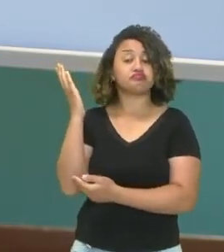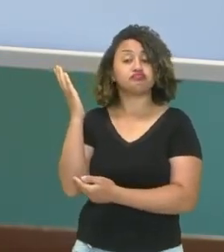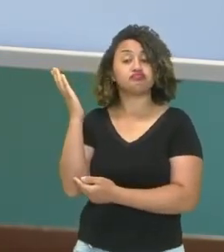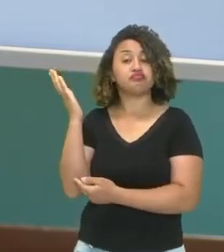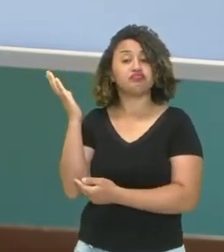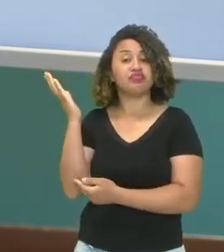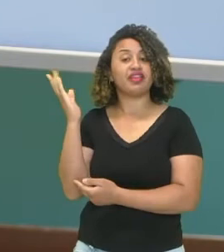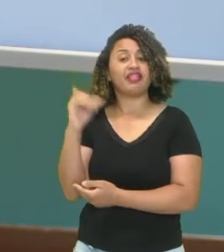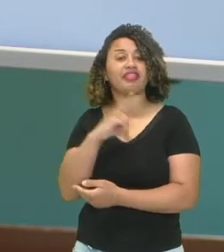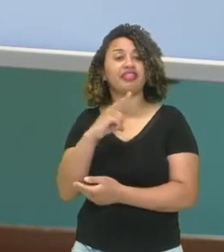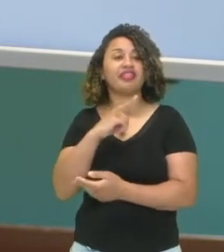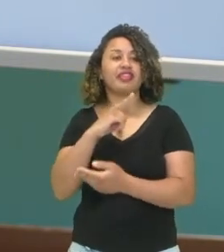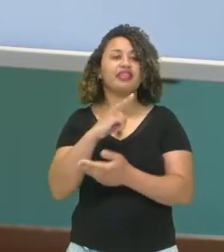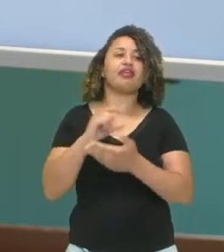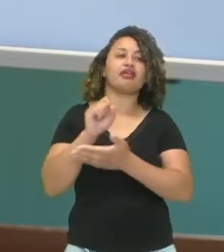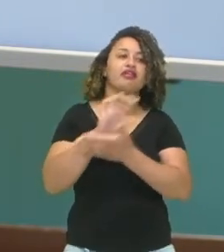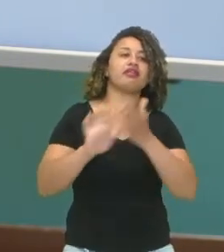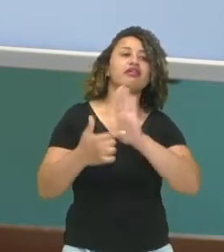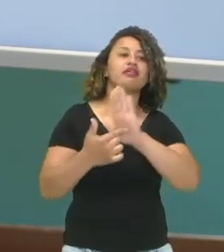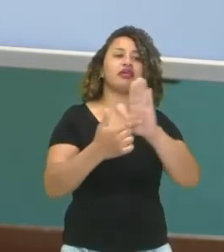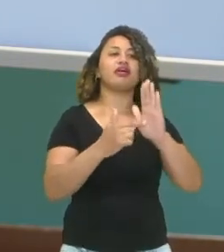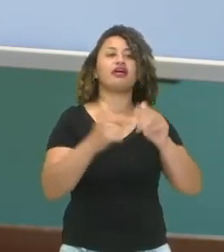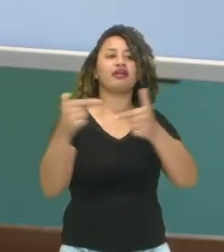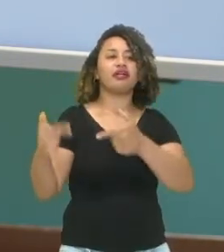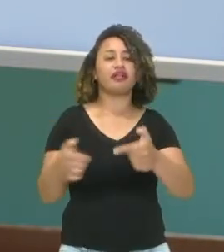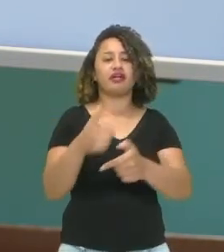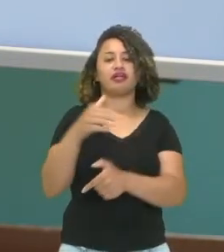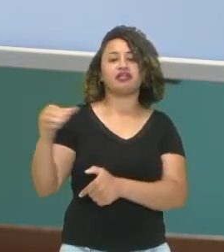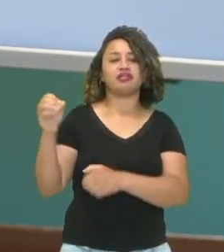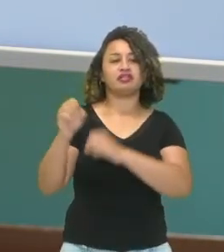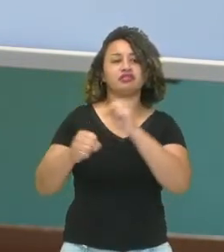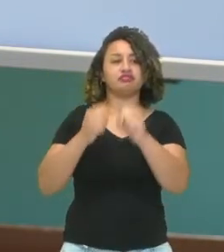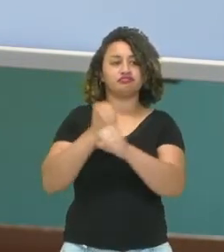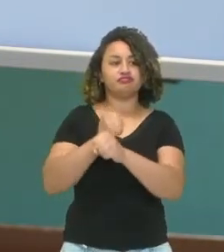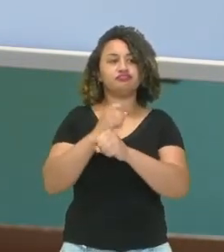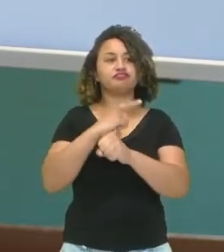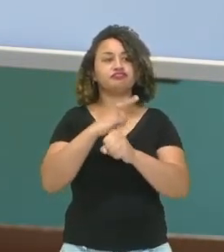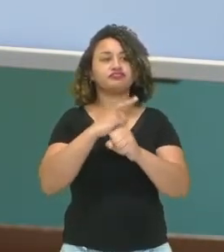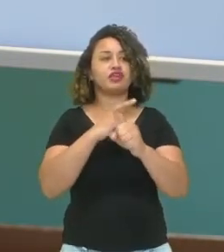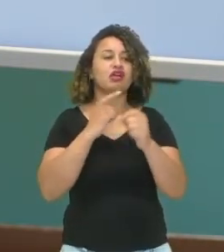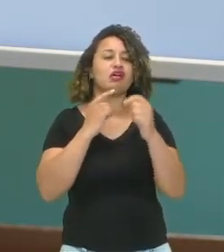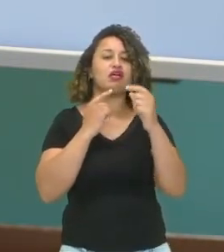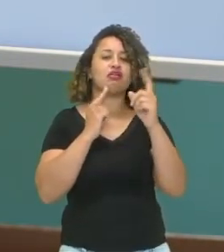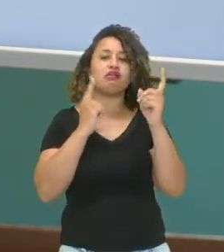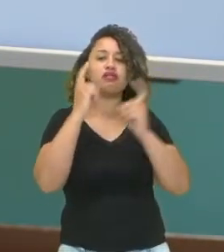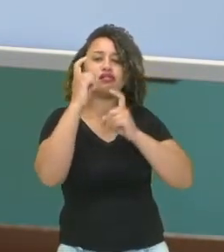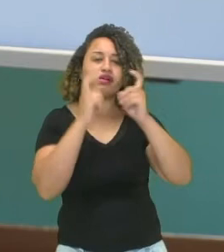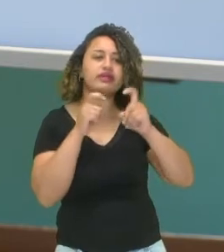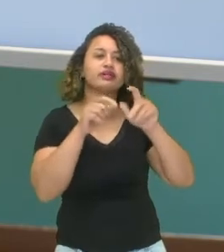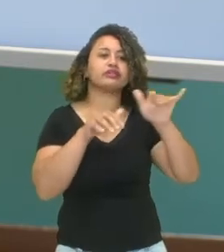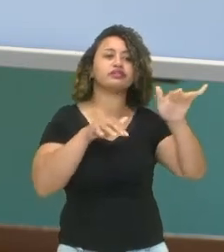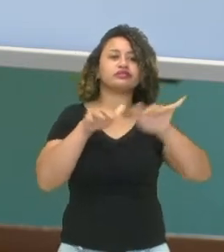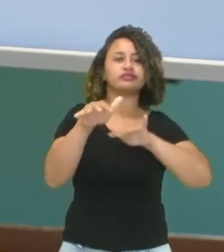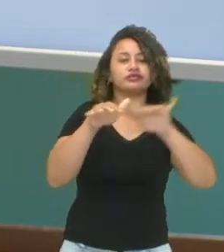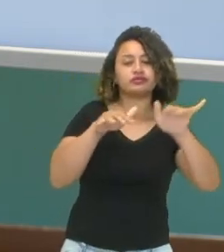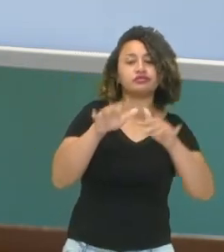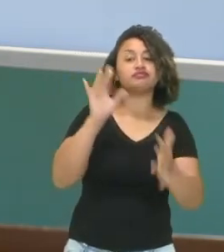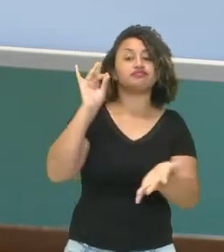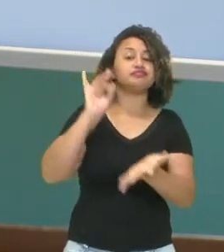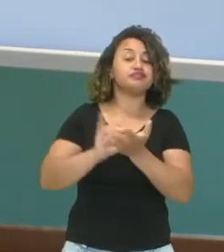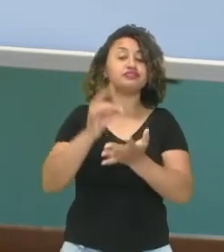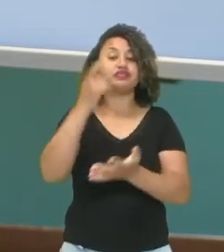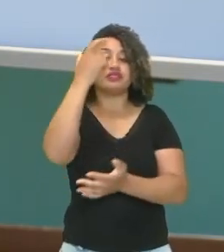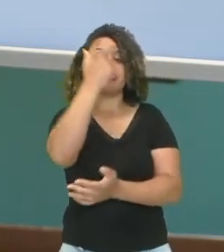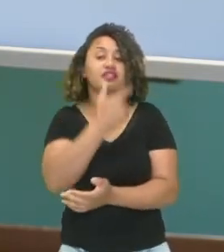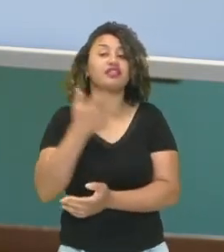porto no Canal da Mancha ficou sitiado. Então você tem aqui a expressividade, a movimentação, o realismo na cara